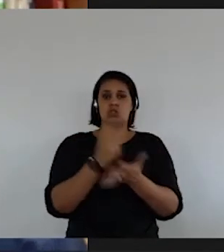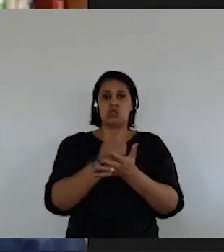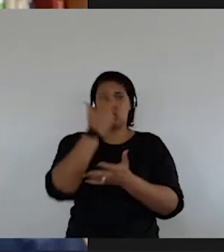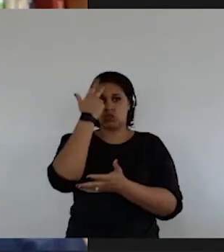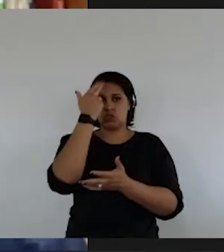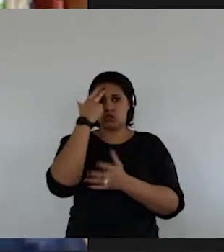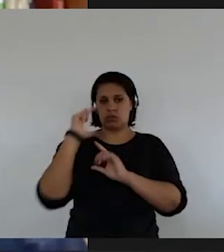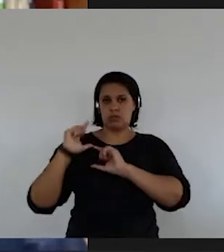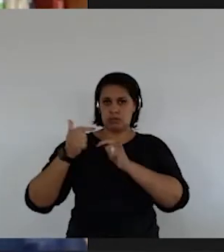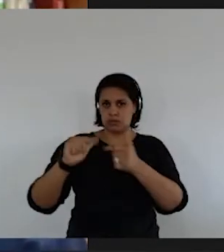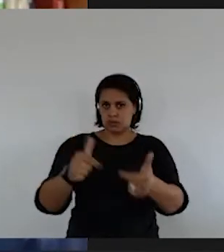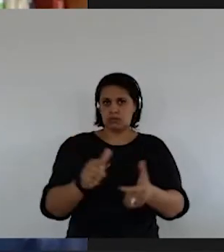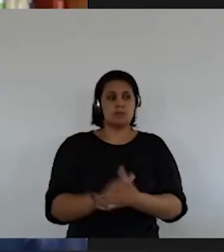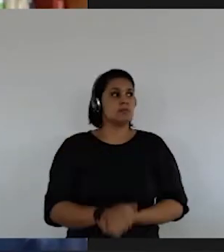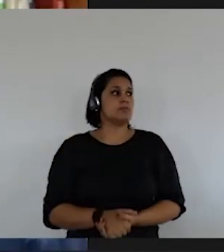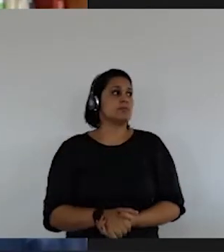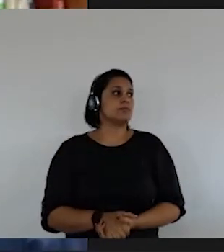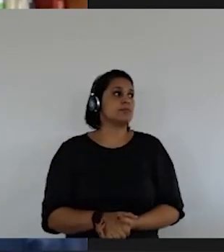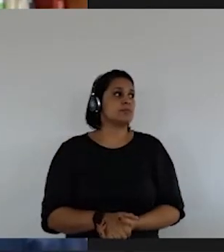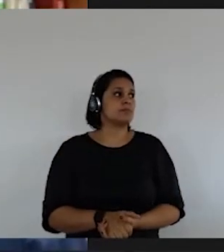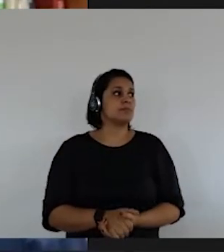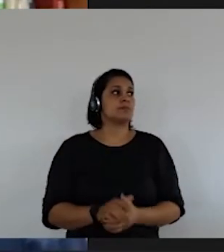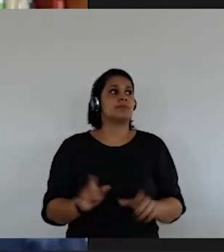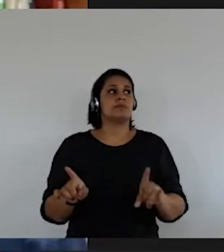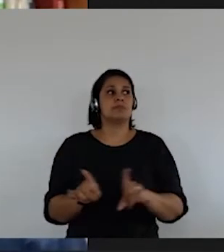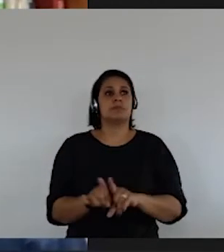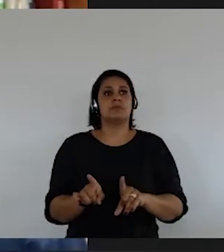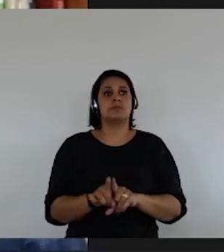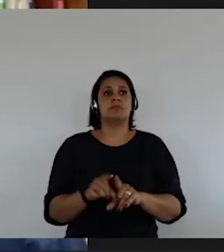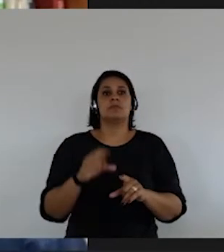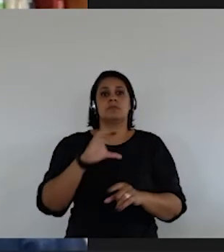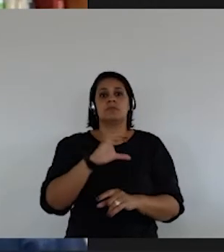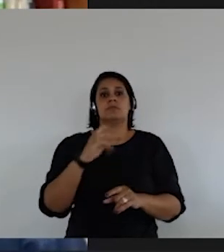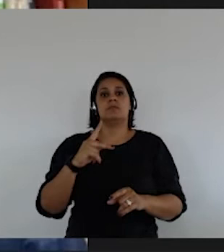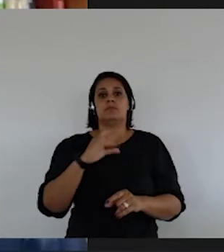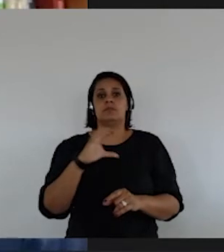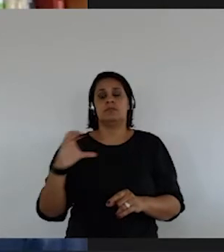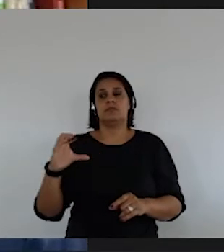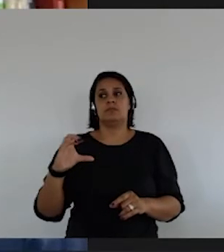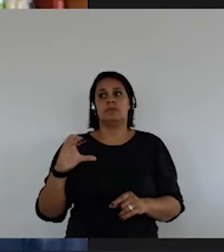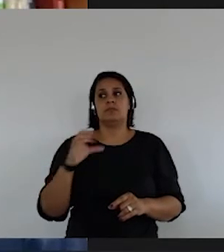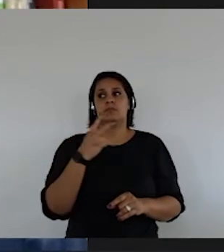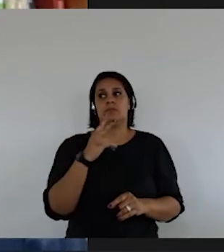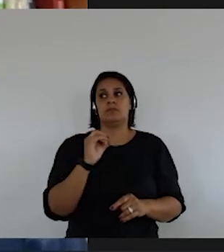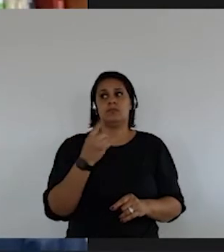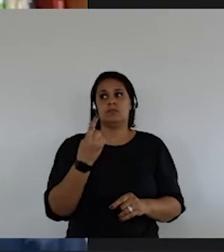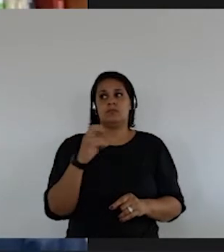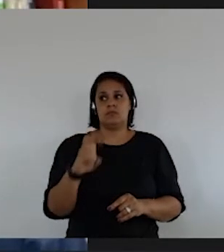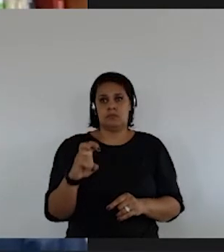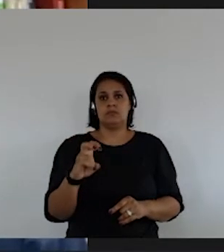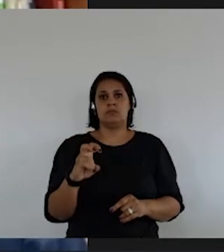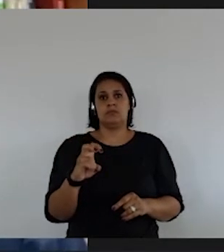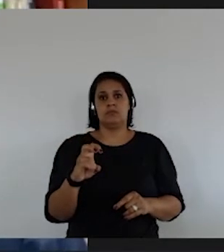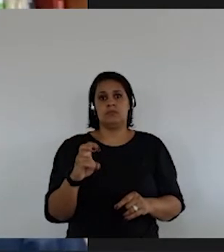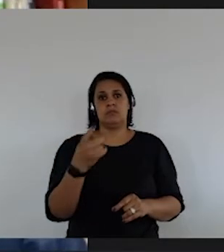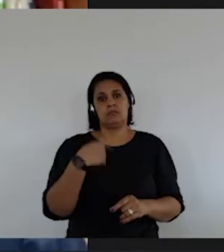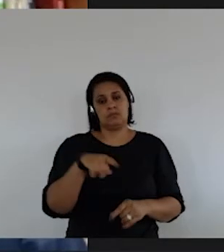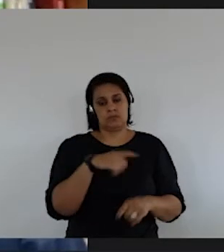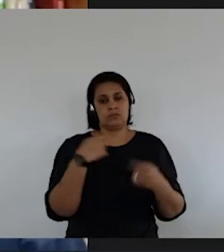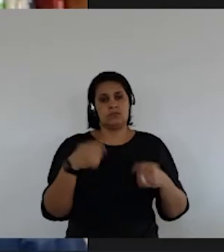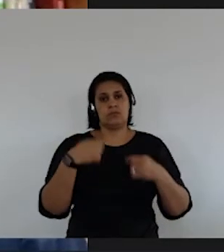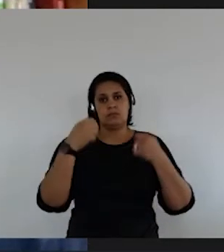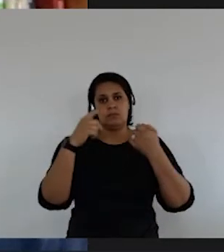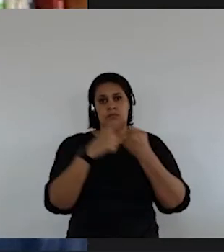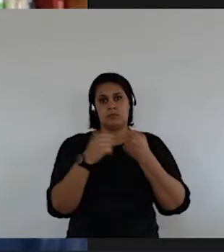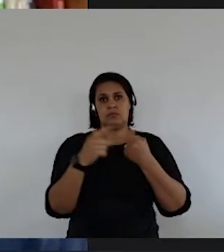audiência virtualmente. Ainda no CPC de 2015, vale citar o